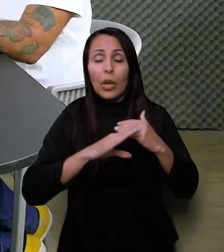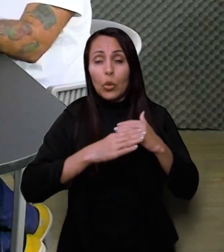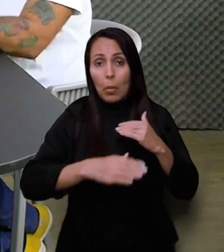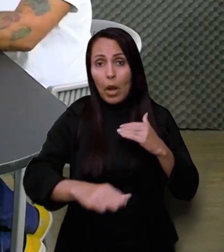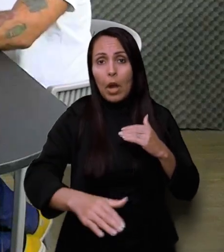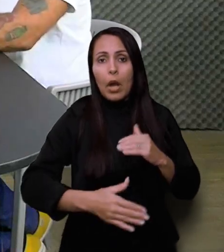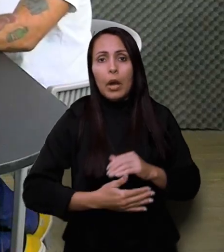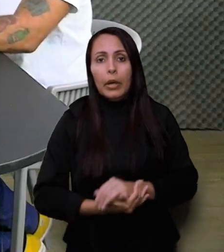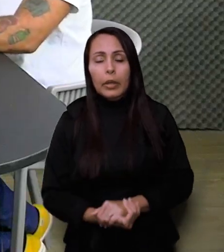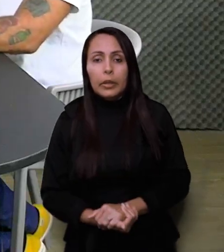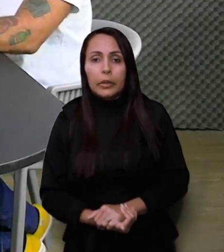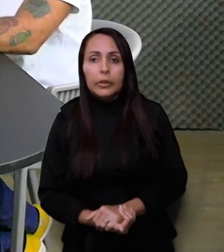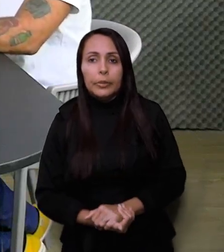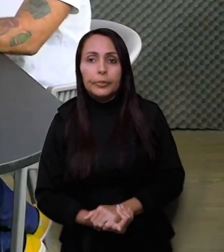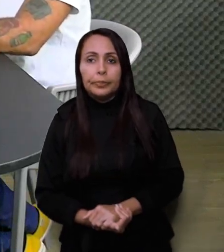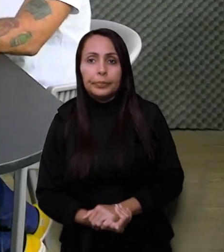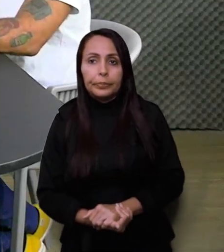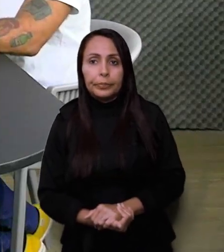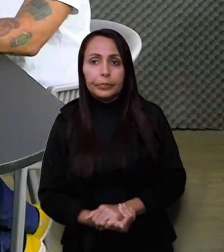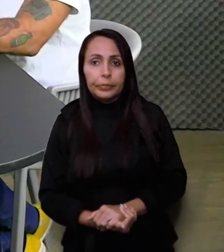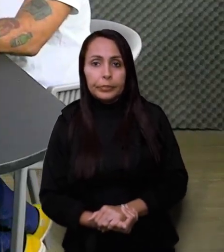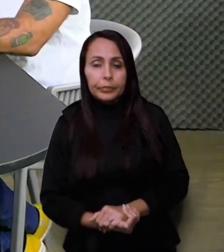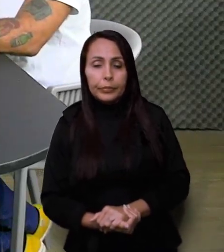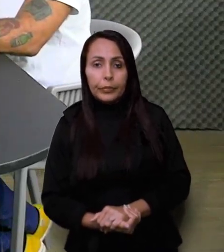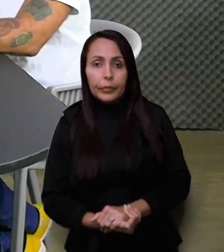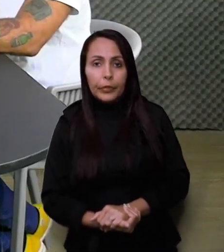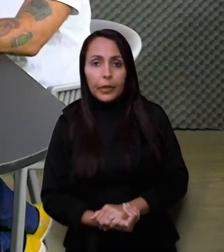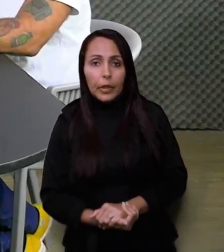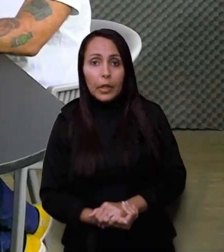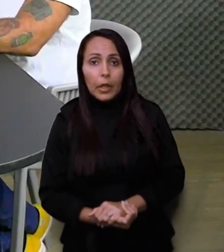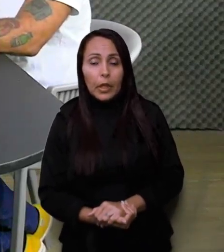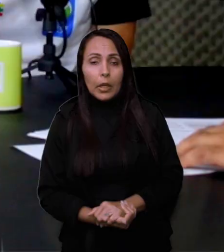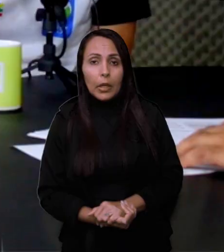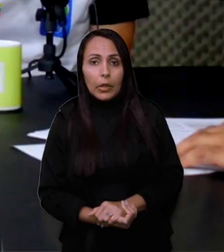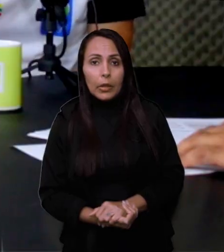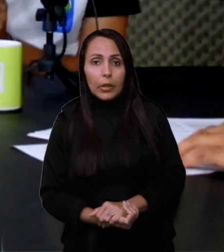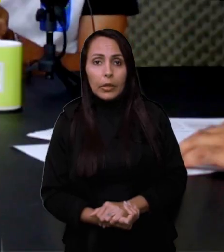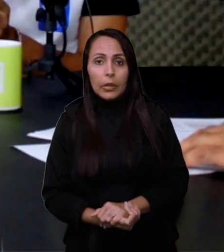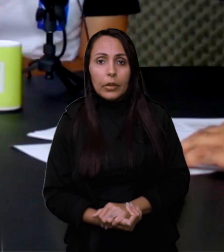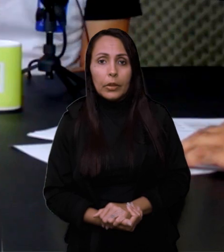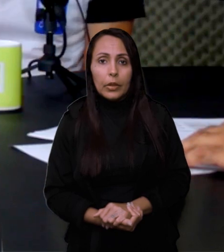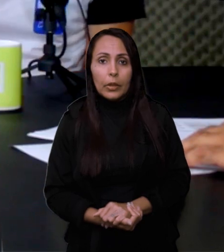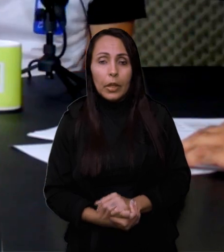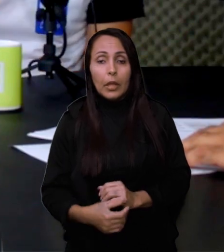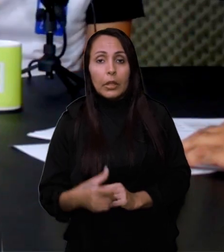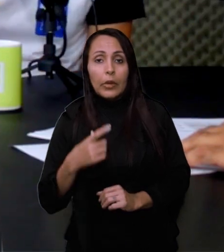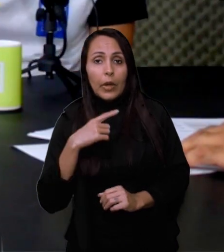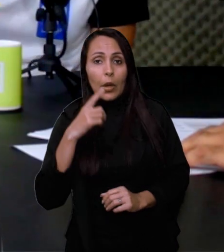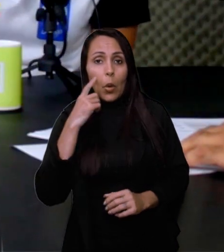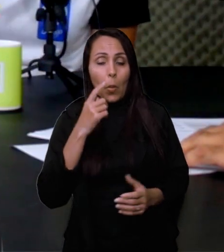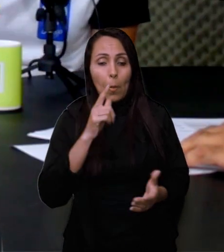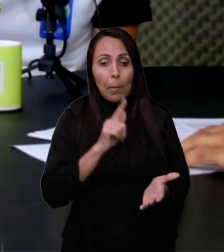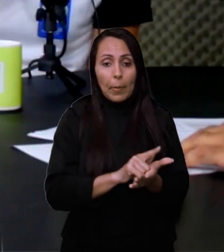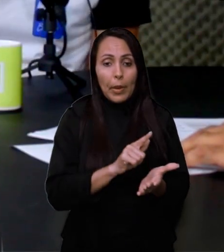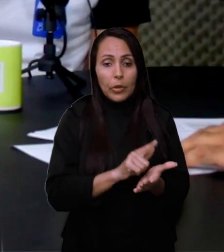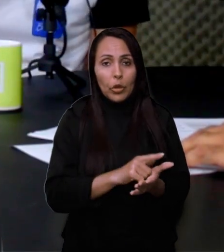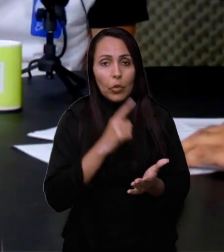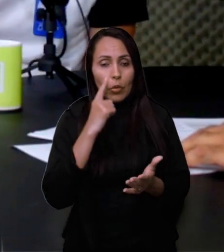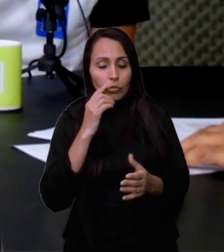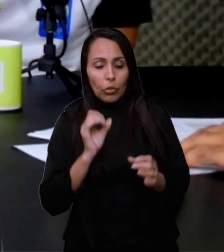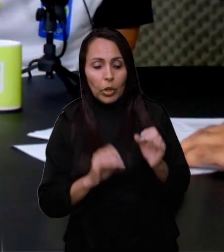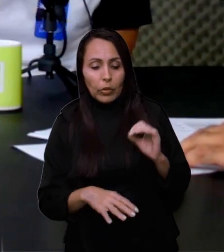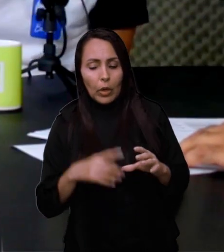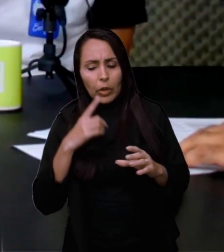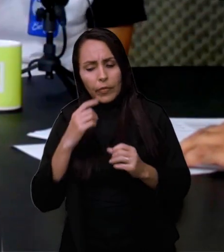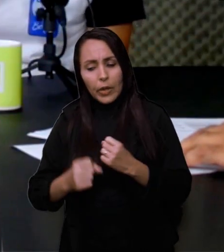Pessoal, se eu aqui agora tiver uma balinha, eu tenho na boca, papelzinho joguei aqui no chão. Alguém vai varrer lá